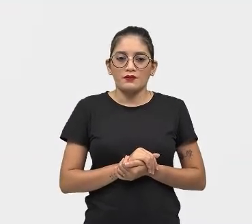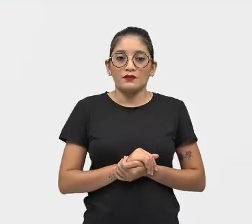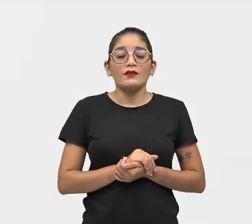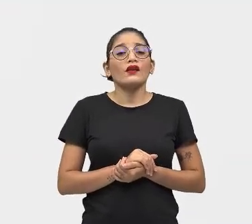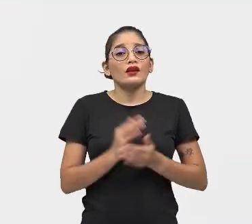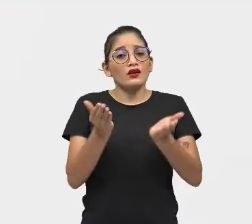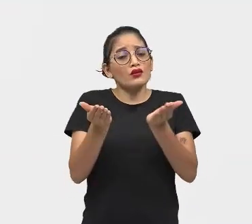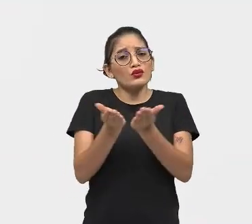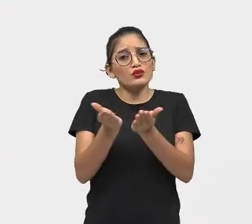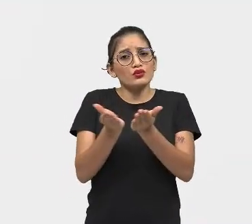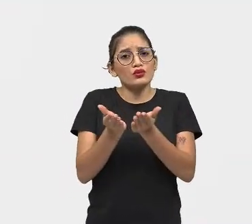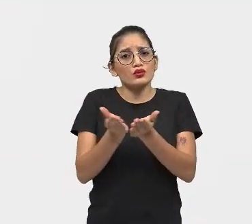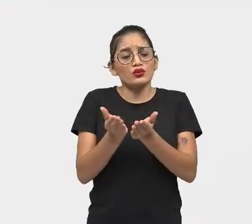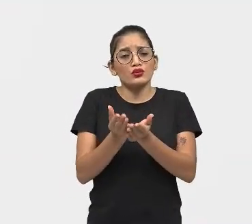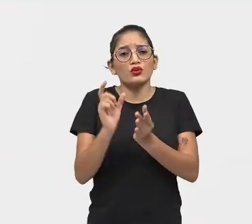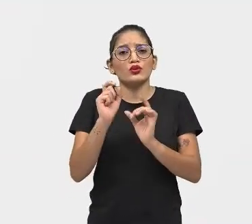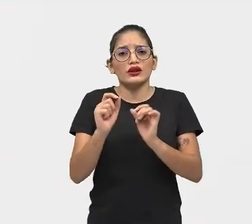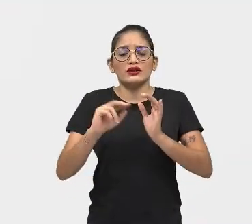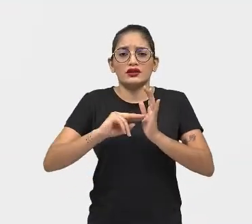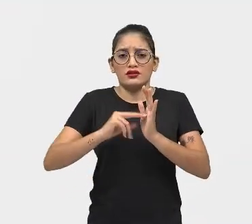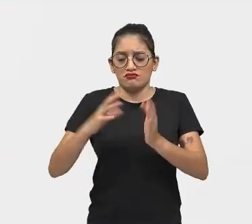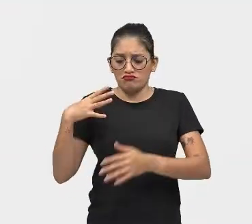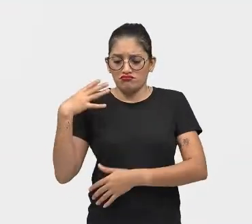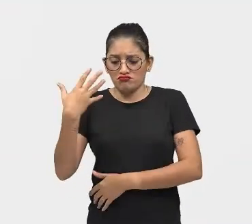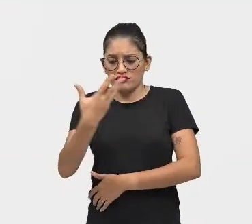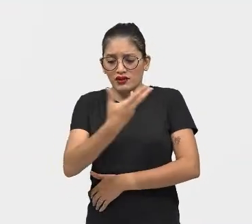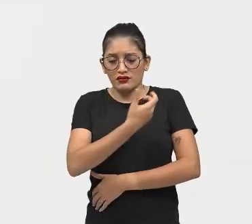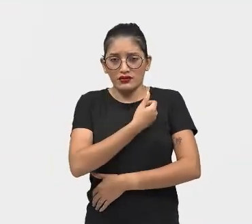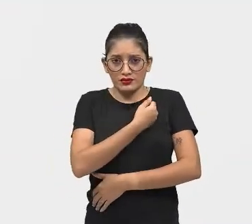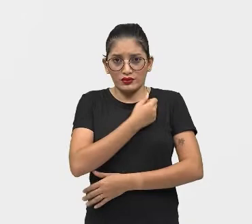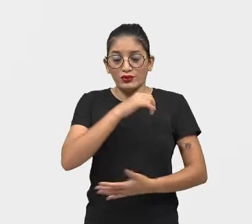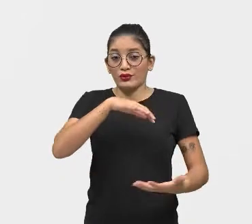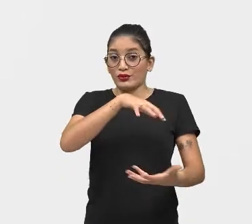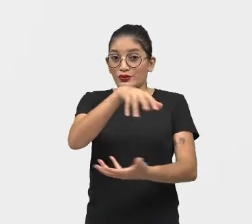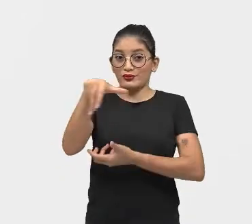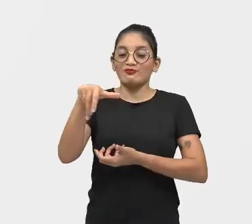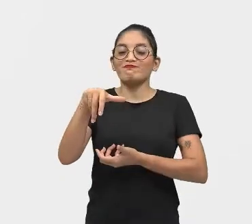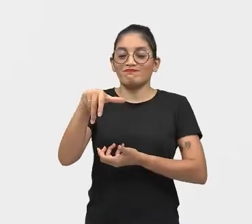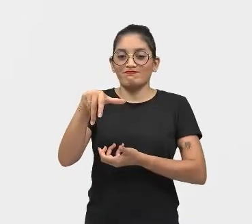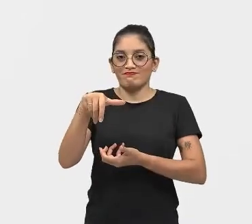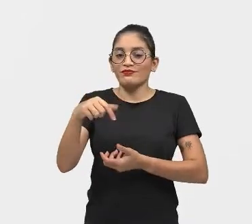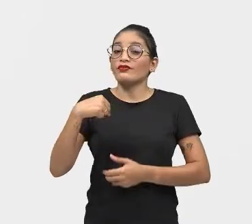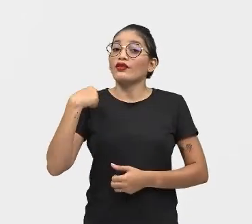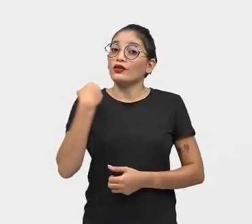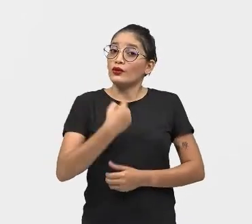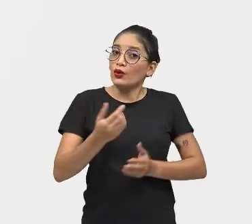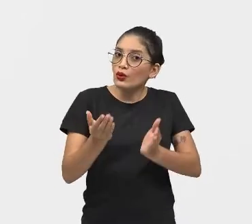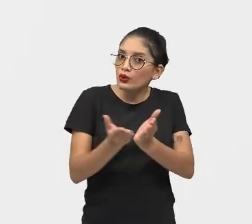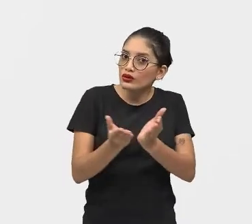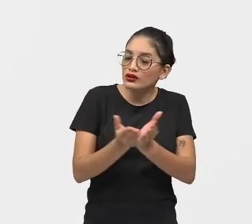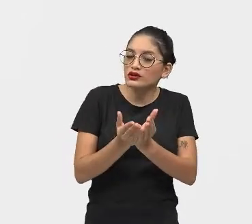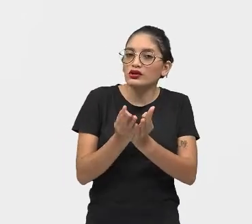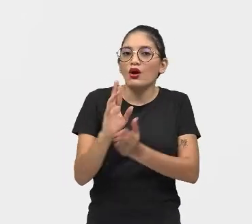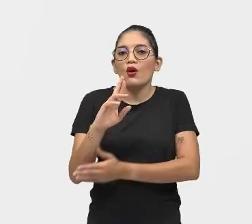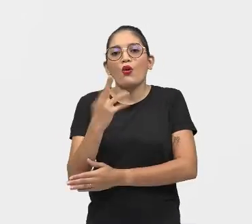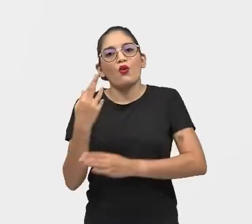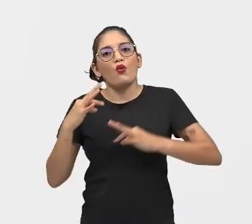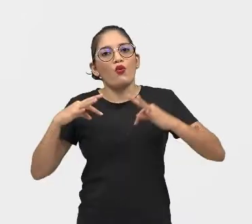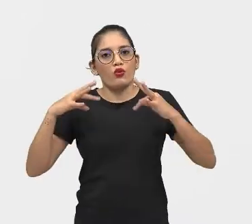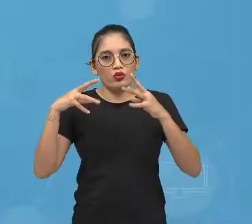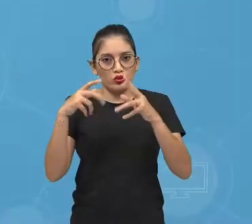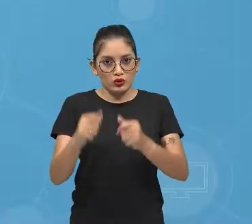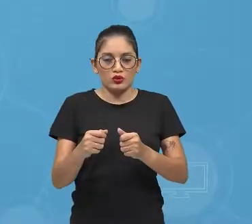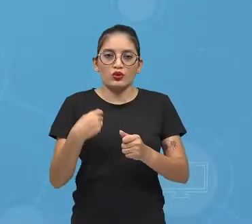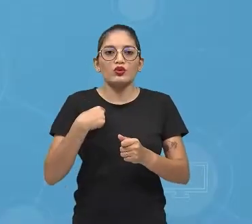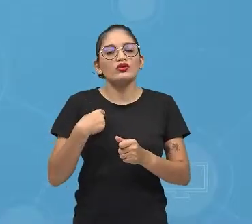os cristãos, o Salvador do mundo. Nós, cristãos, ou todos os cristãos, claro,